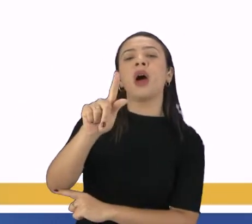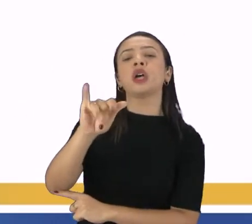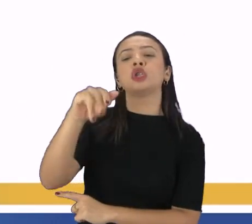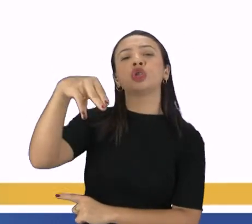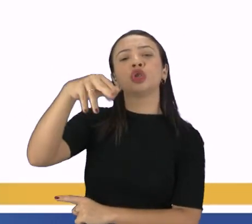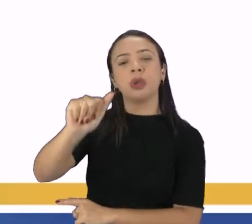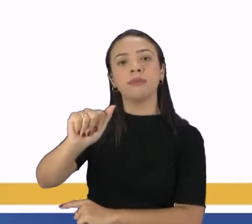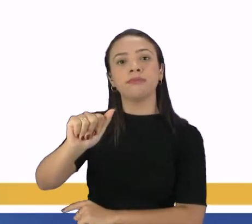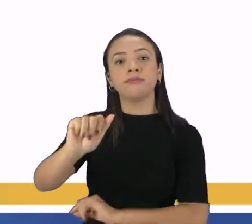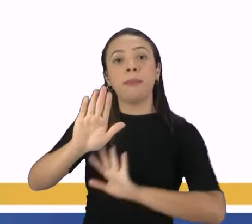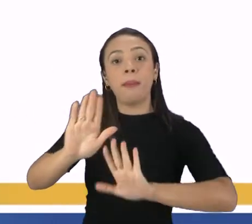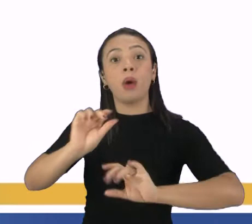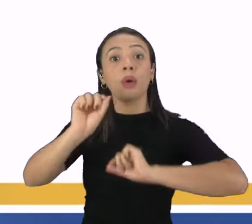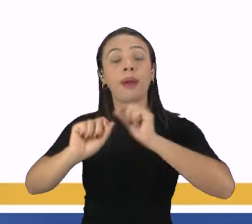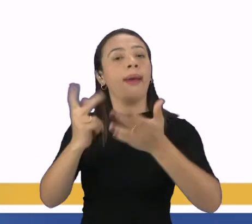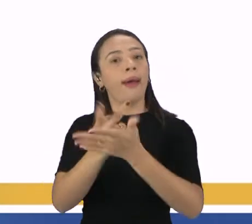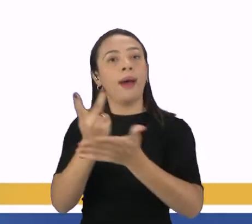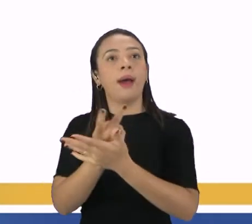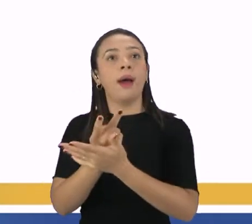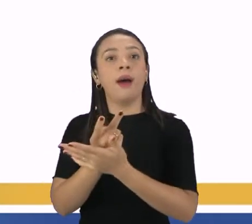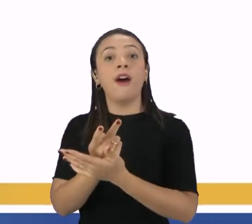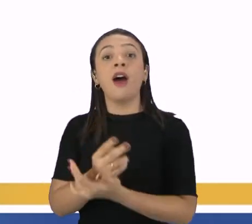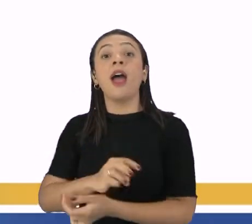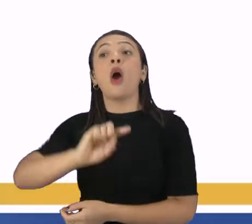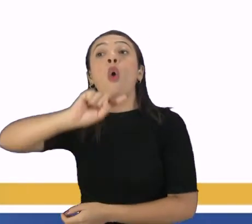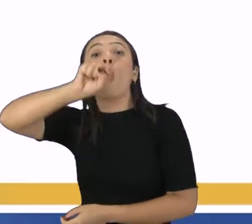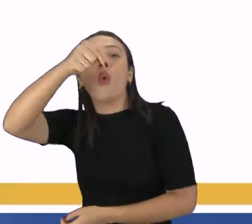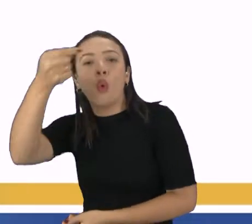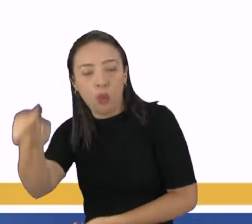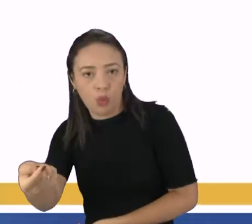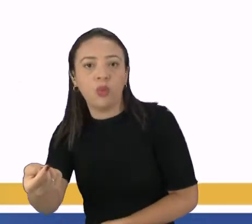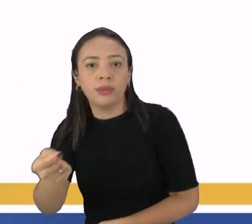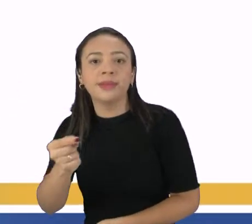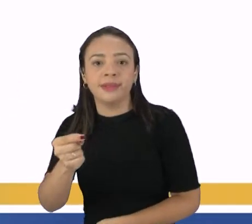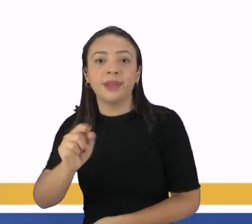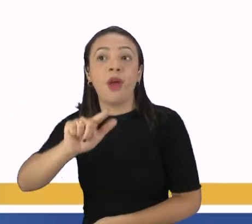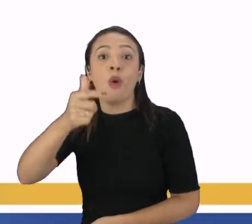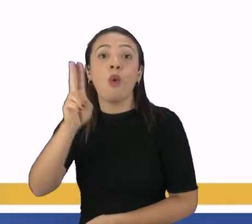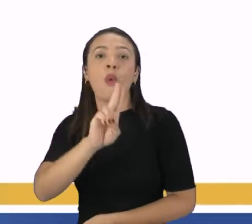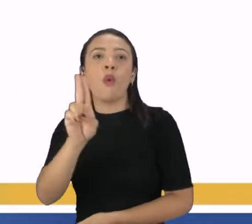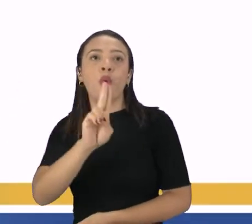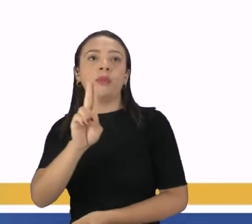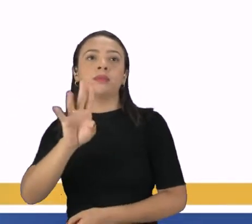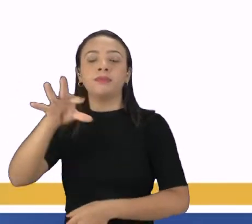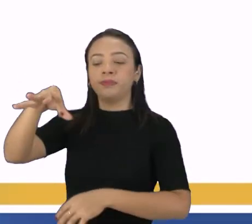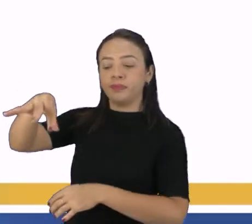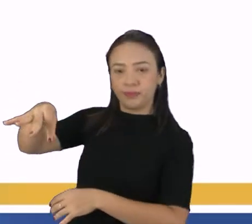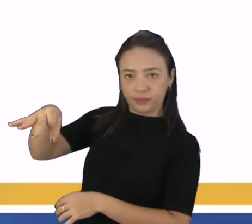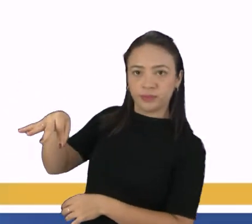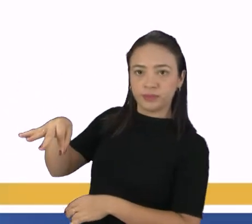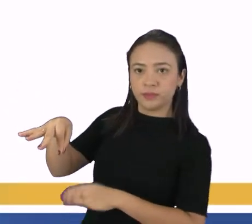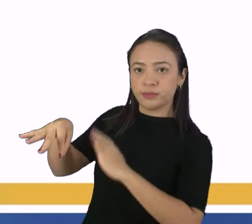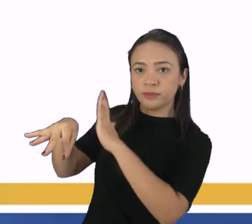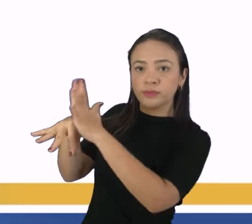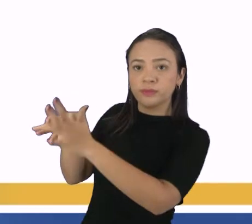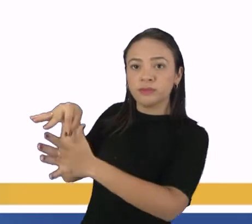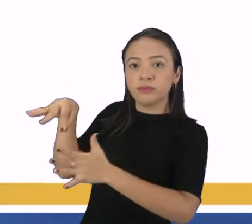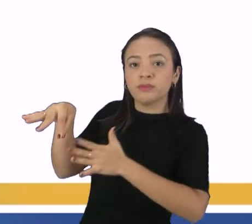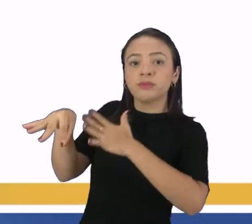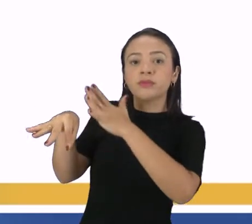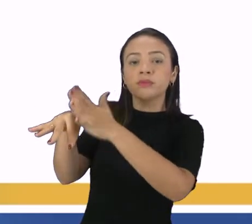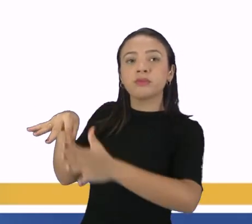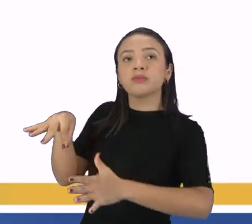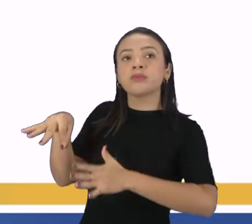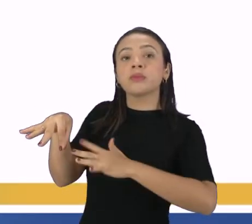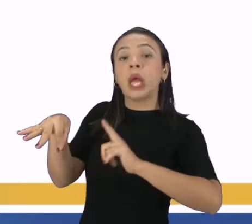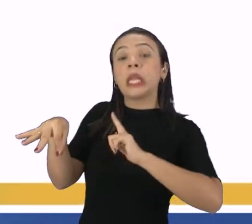de vagina, tá? Quando na verdade vagina é outra coisa, tá? Não é a parte externa. A parte externa do sistema reprodutor feminino,